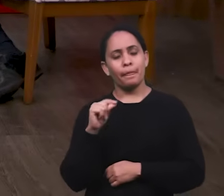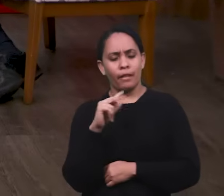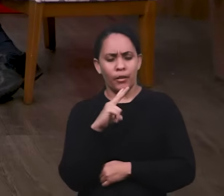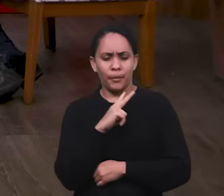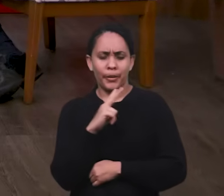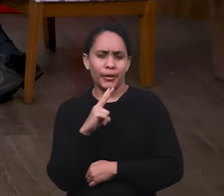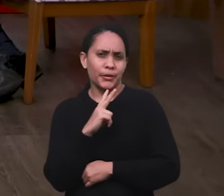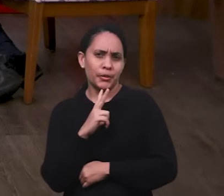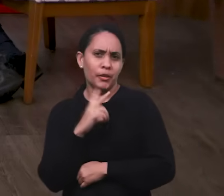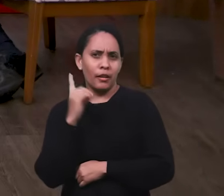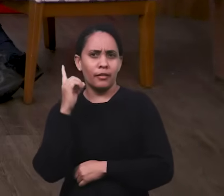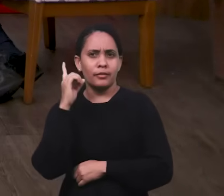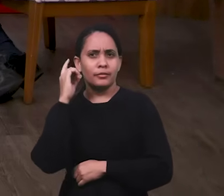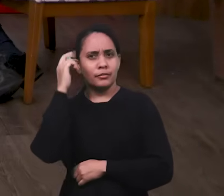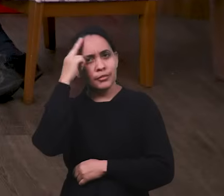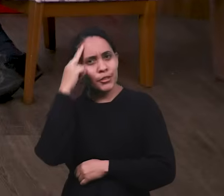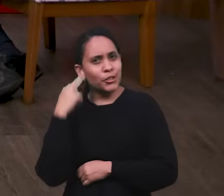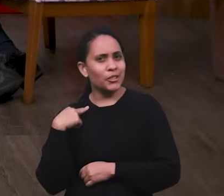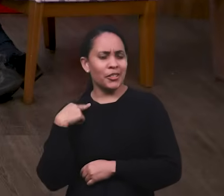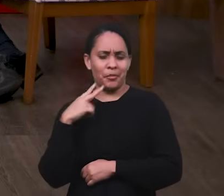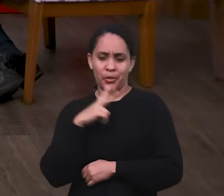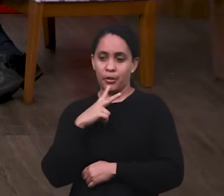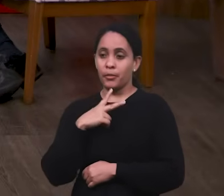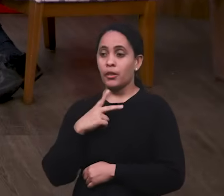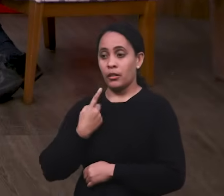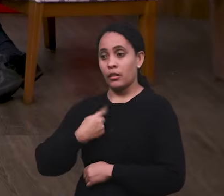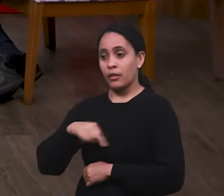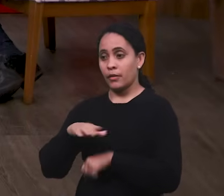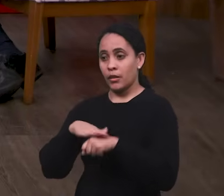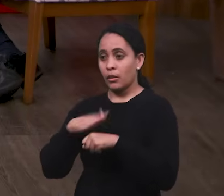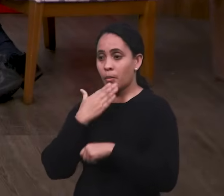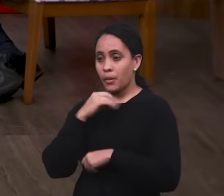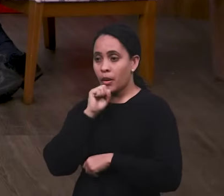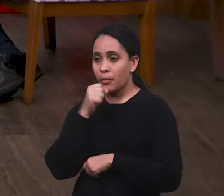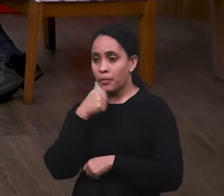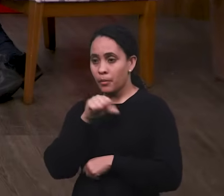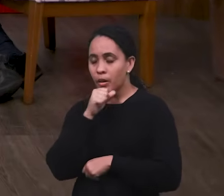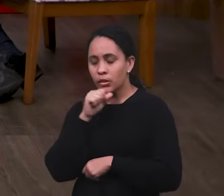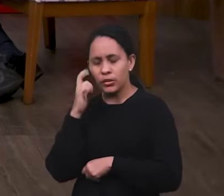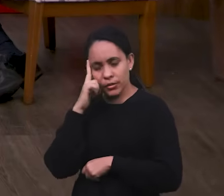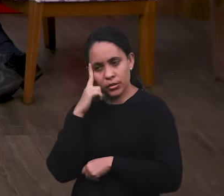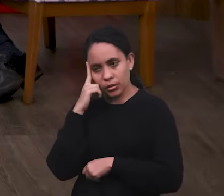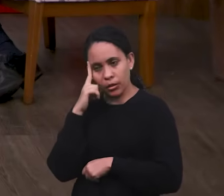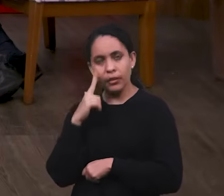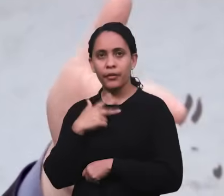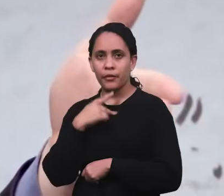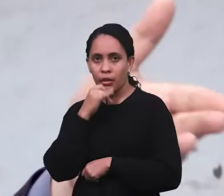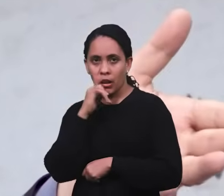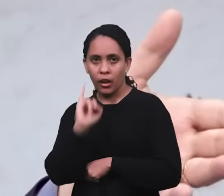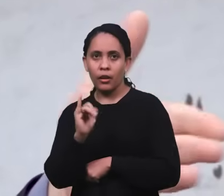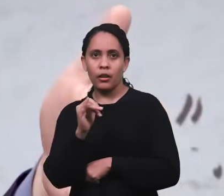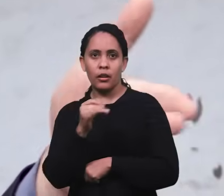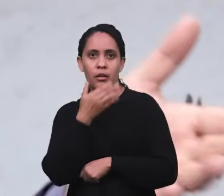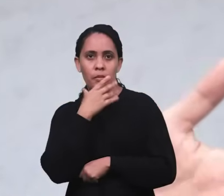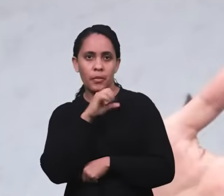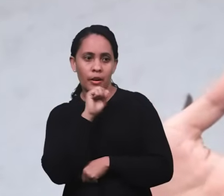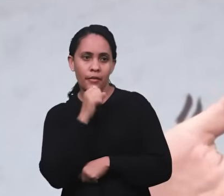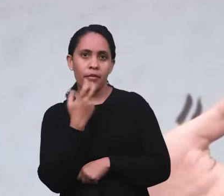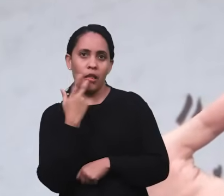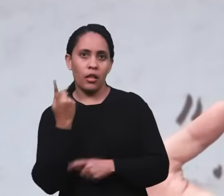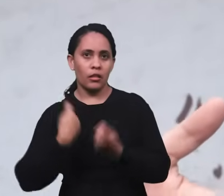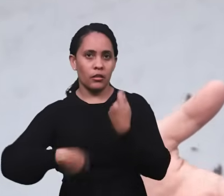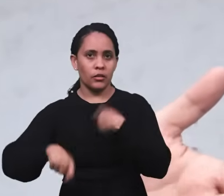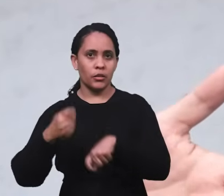era algo particular de José. Ele poderia ter ido ao pai, ó pai, mãe, olha, eu tive esse sonho. E aí o pai, com